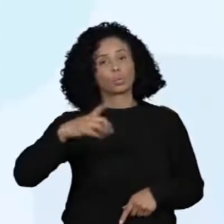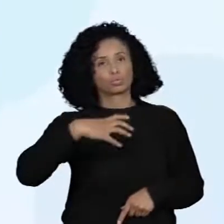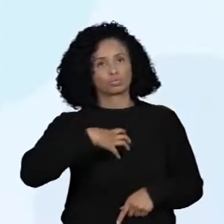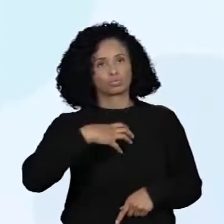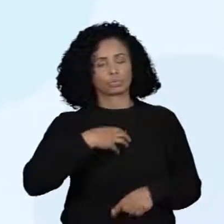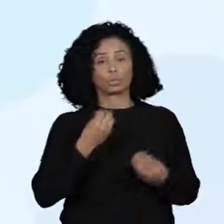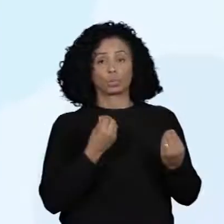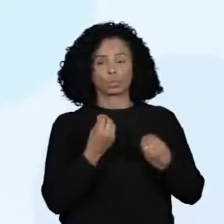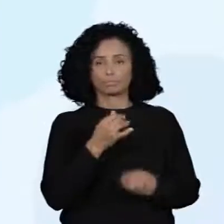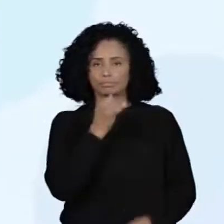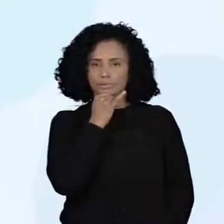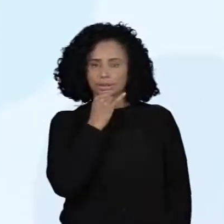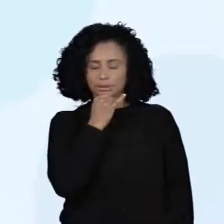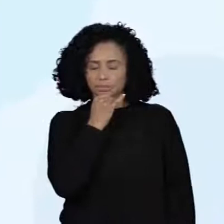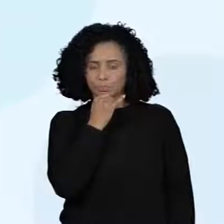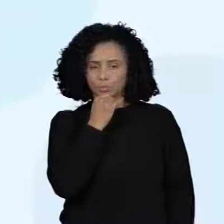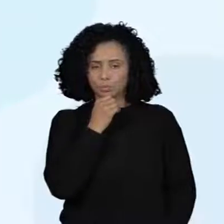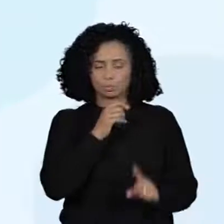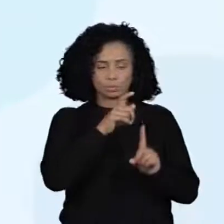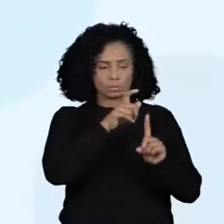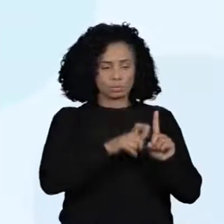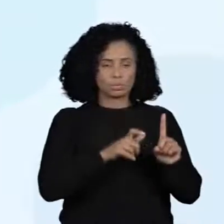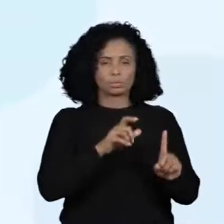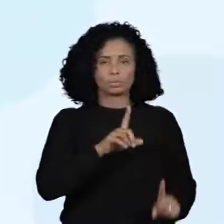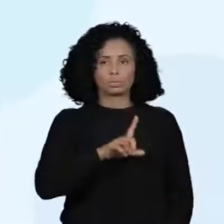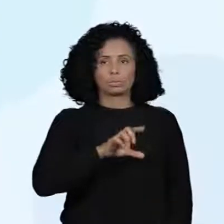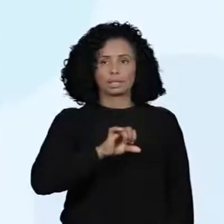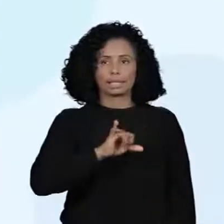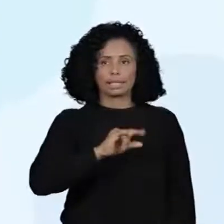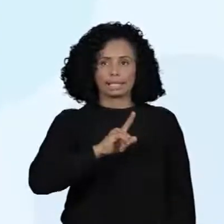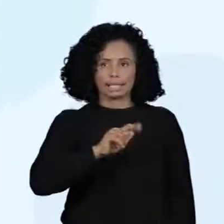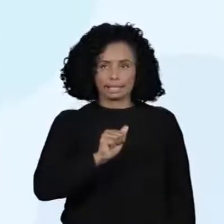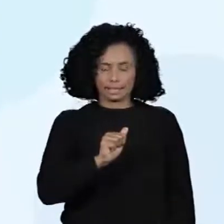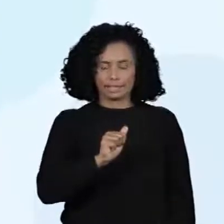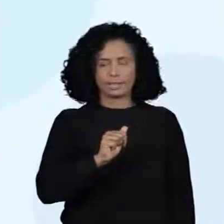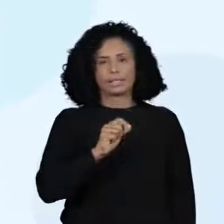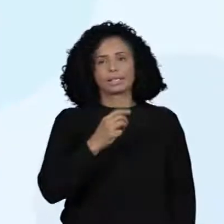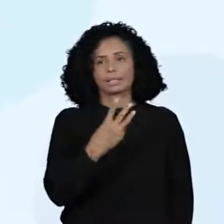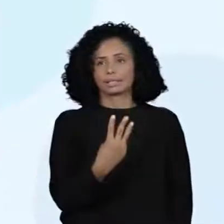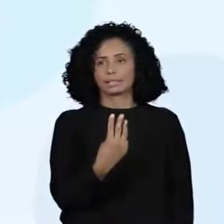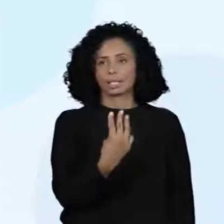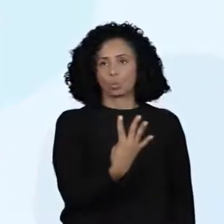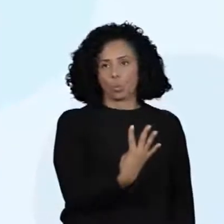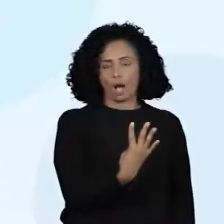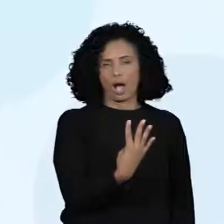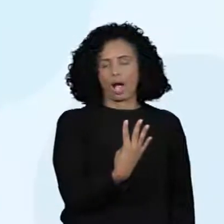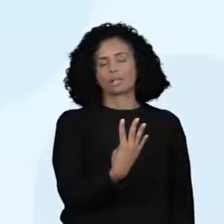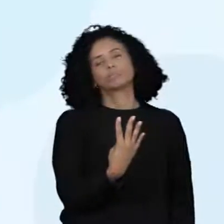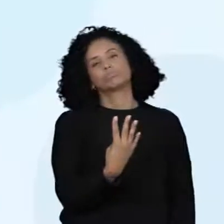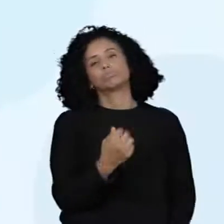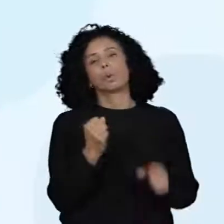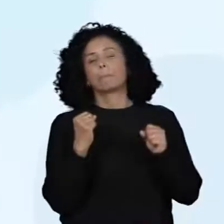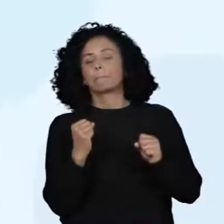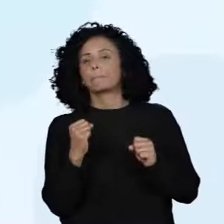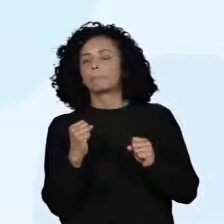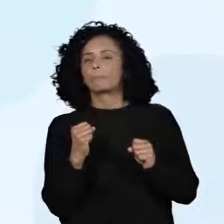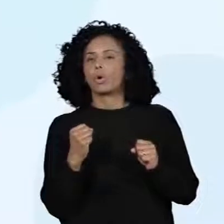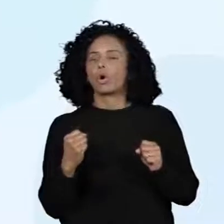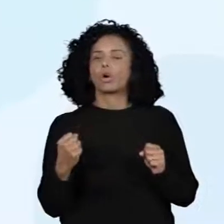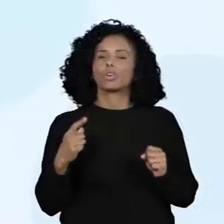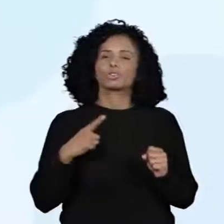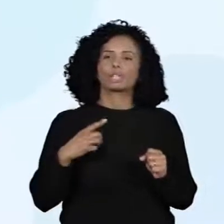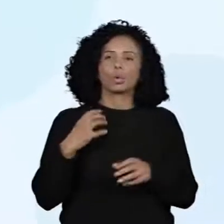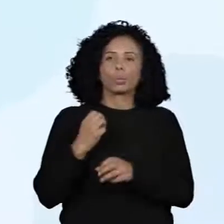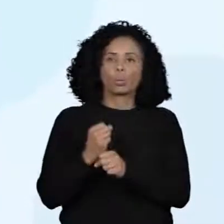tem. Até a quantidade que o Carlos tem, contando de 2 em 2, de 3 em 3, de 1 em 1, de 5 em 5, de 10